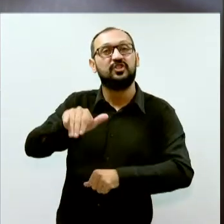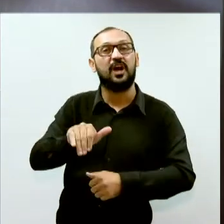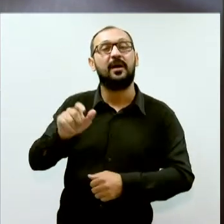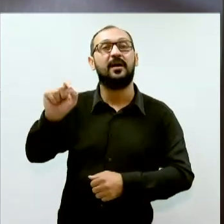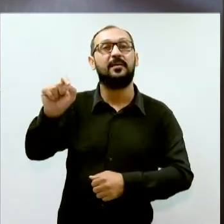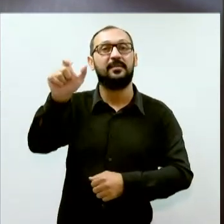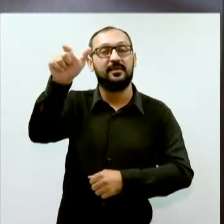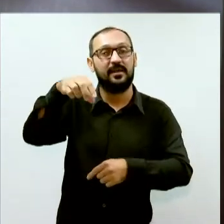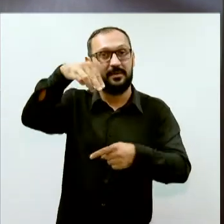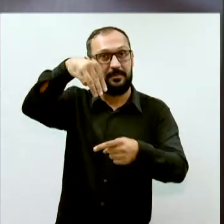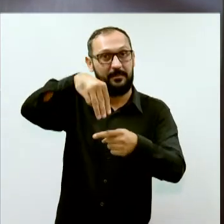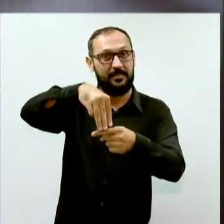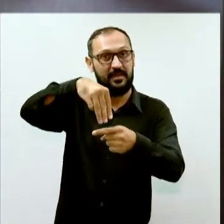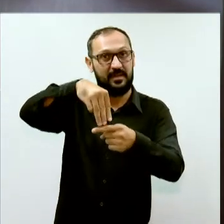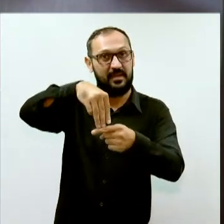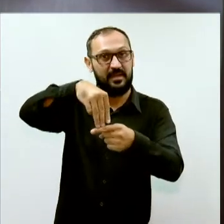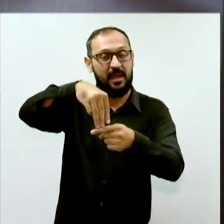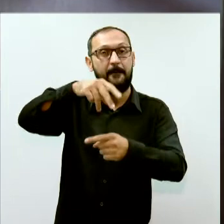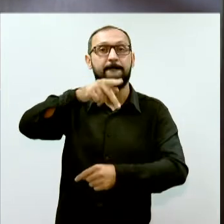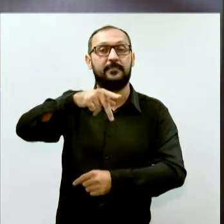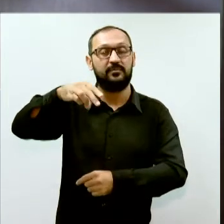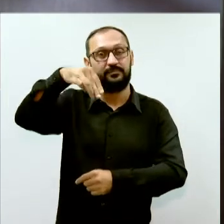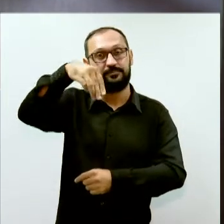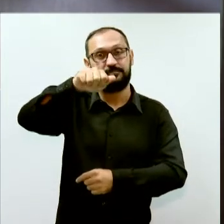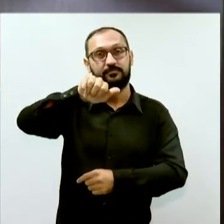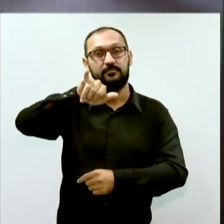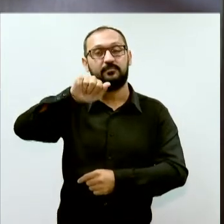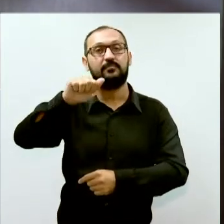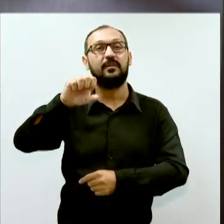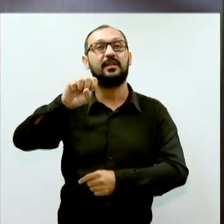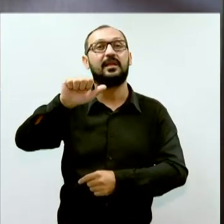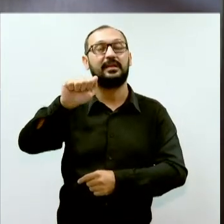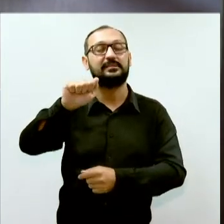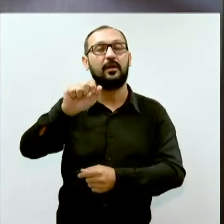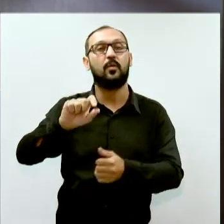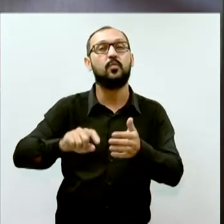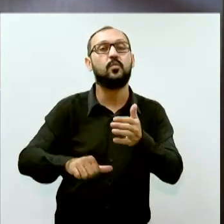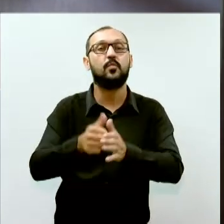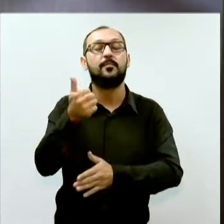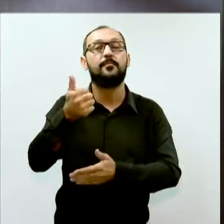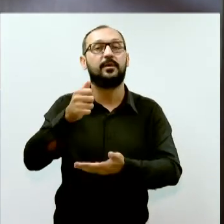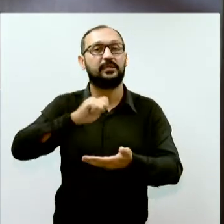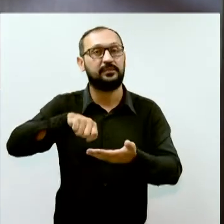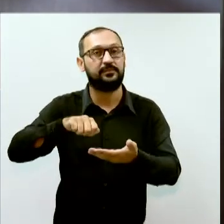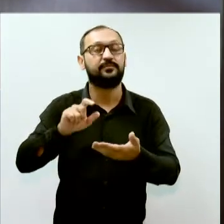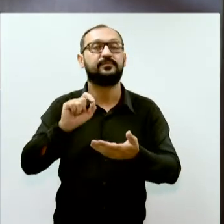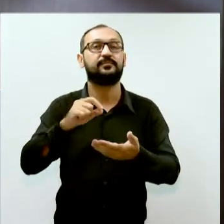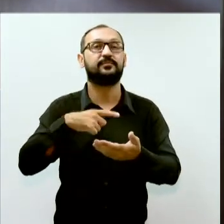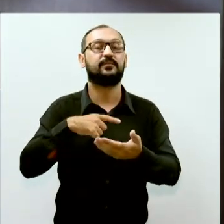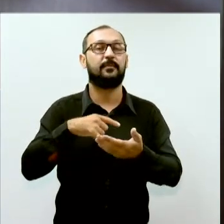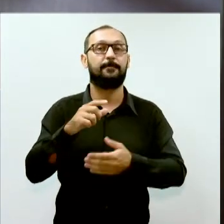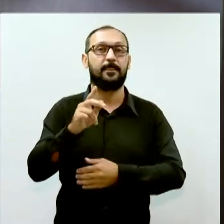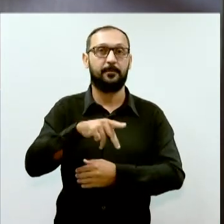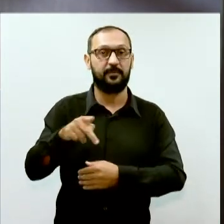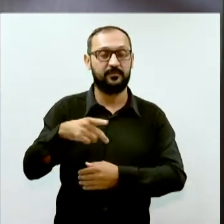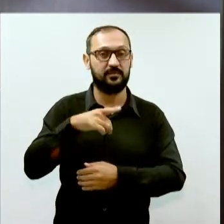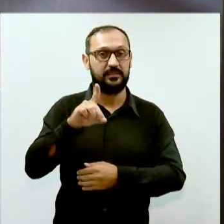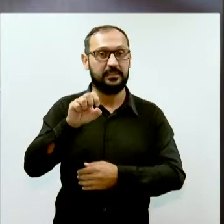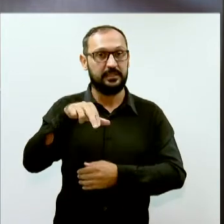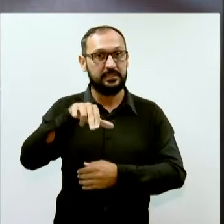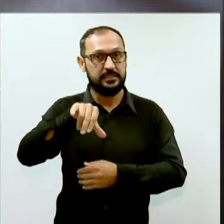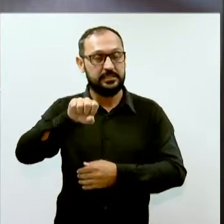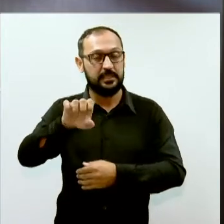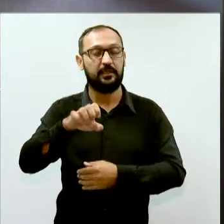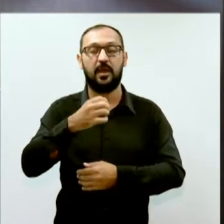chamo direto de Miranda a professora terena Maísa Antônio, uma das autoras da coletânea organizada pela professora